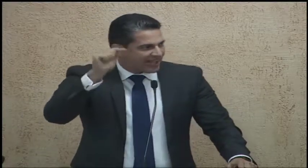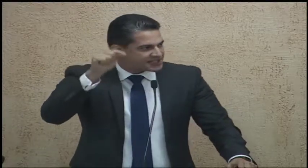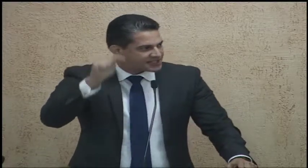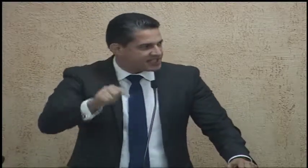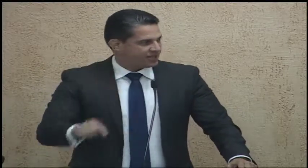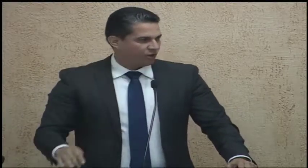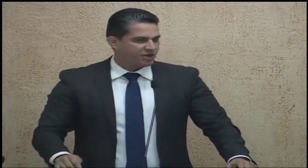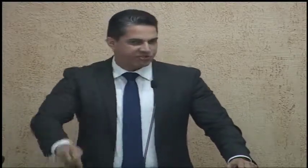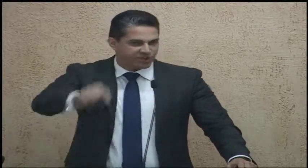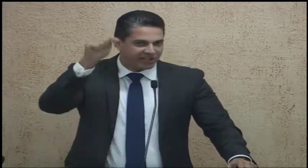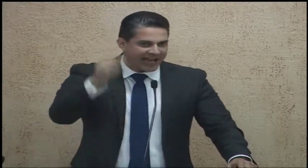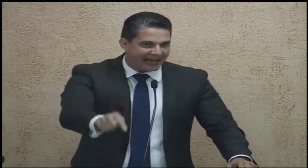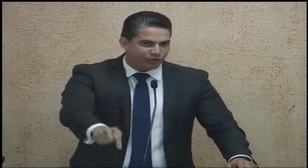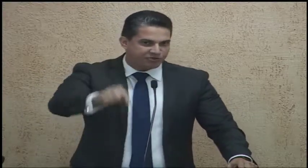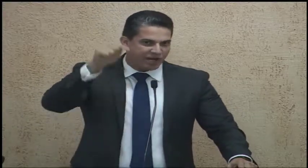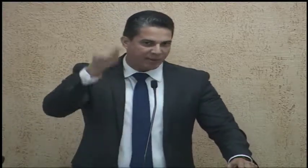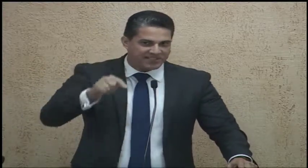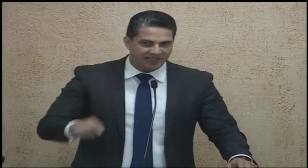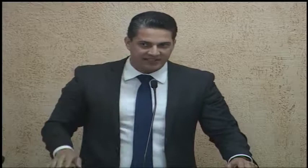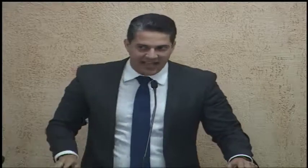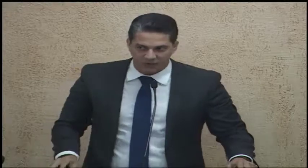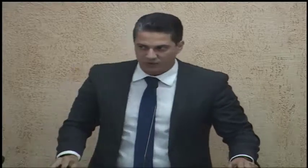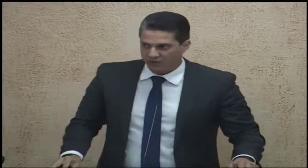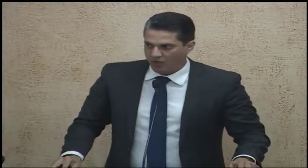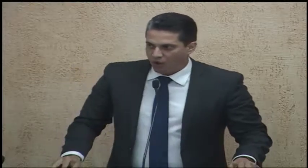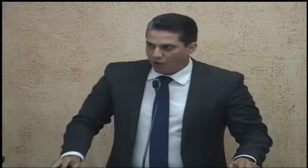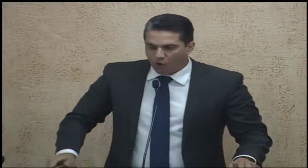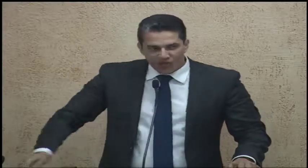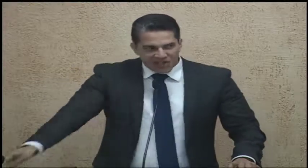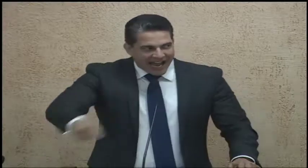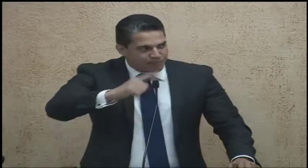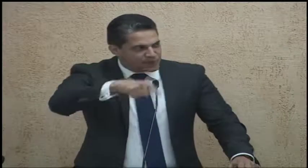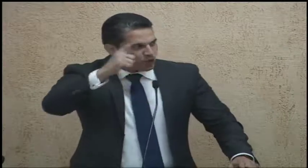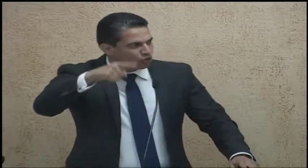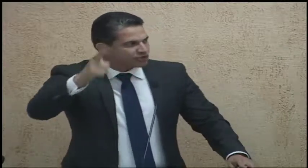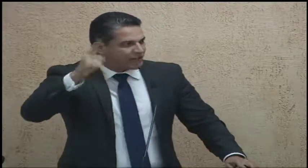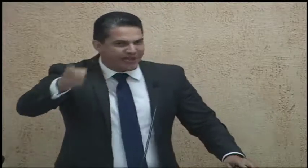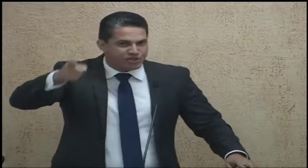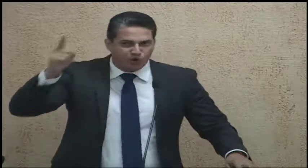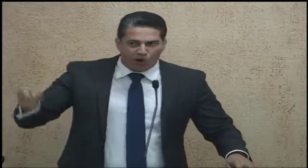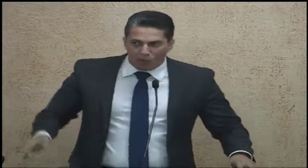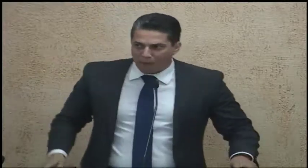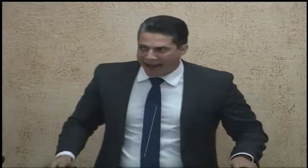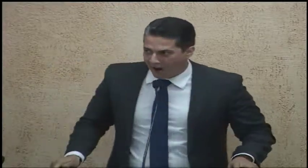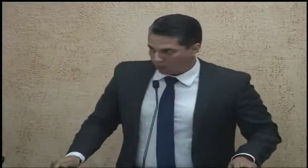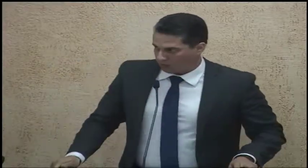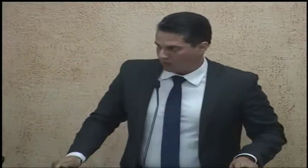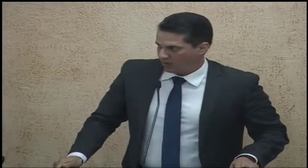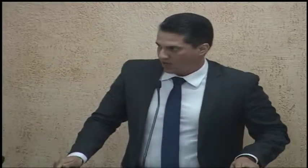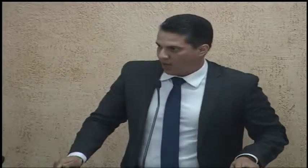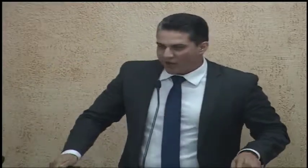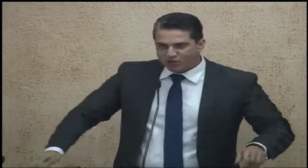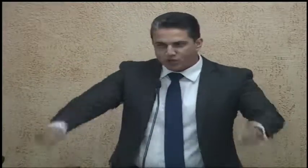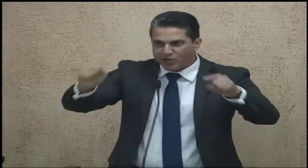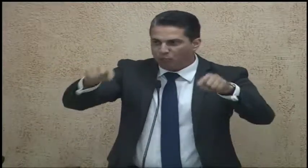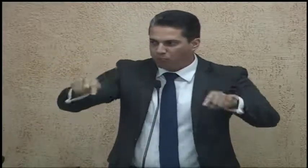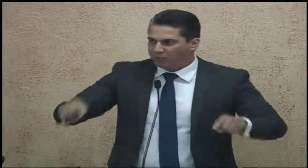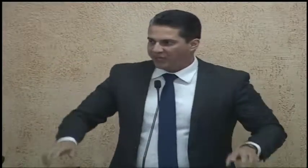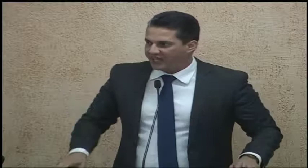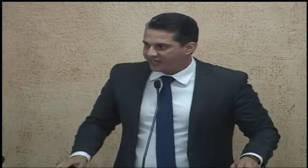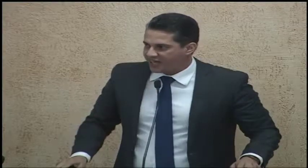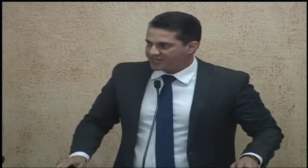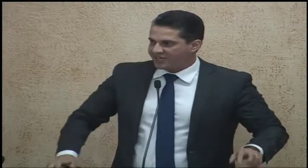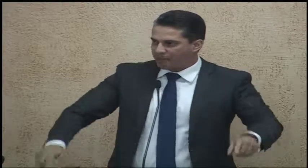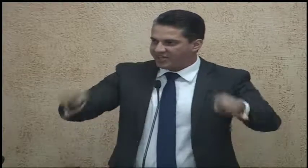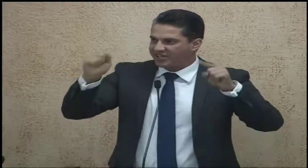onde nasci, onde fui criado, onde fui apresentado, onde é absolutamente normal eu assumir o púlpito